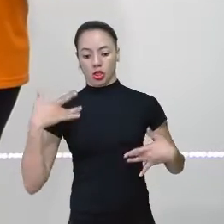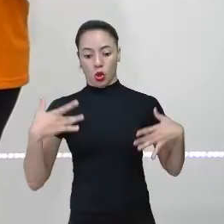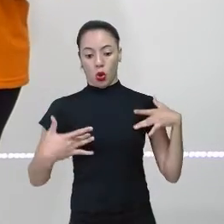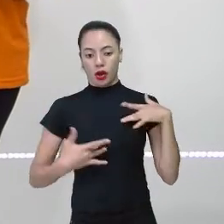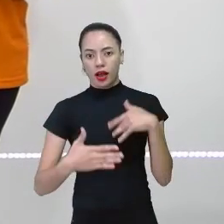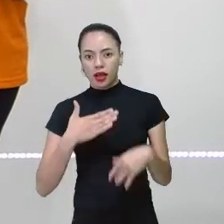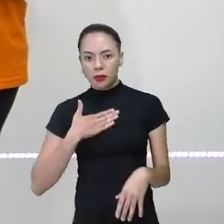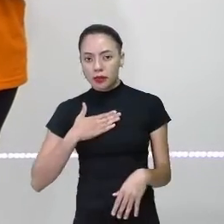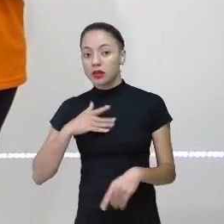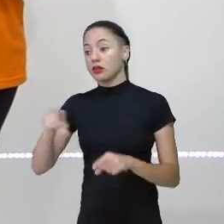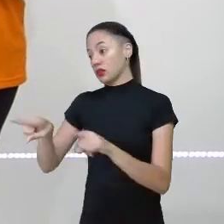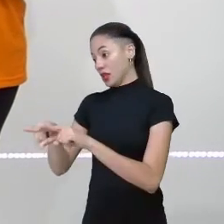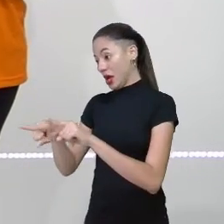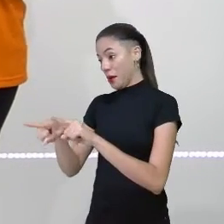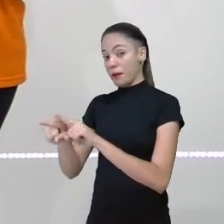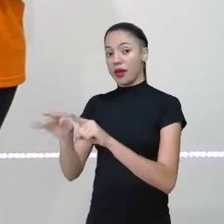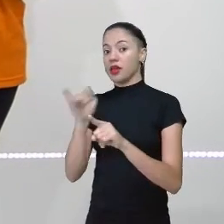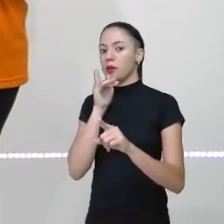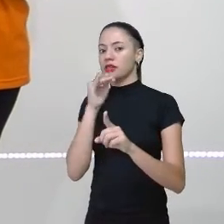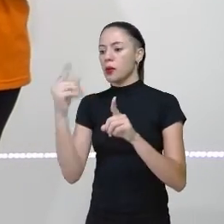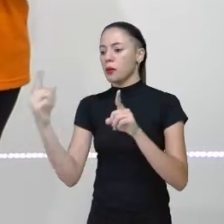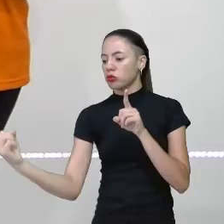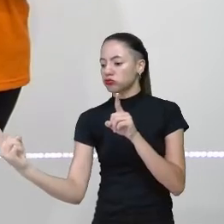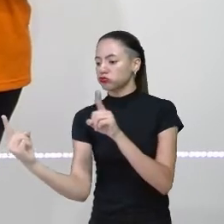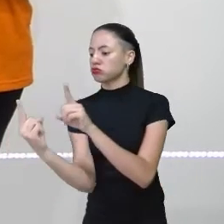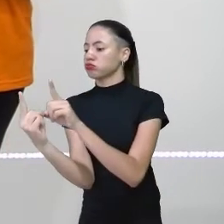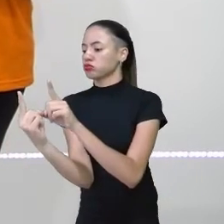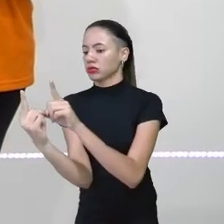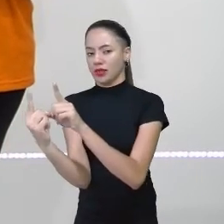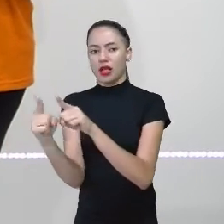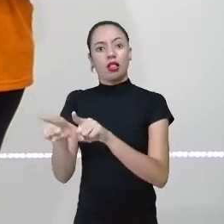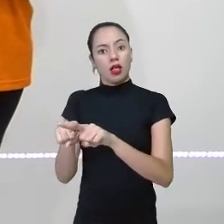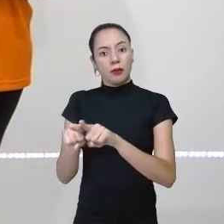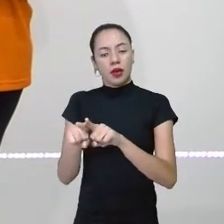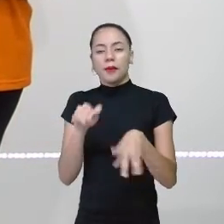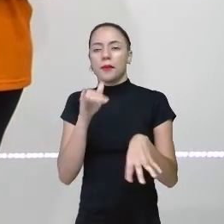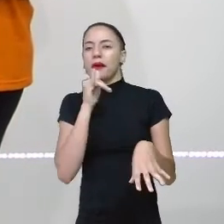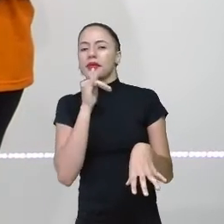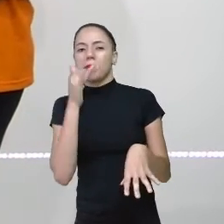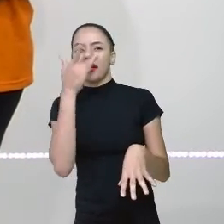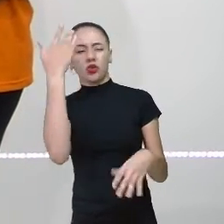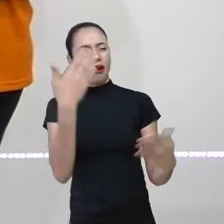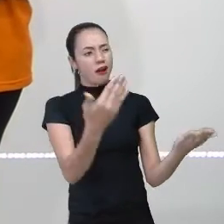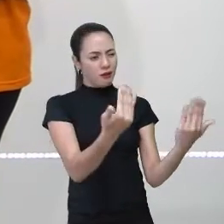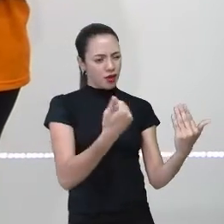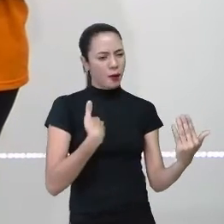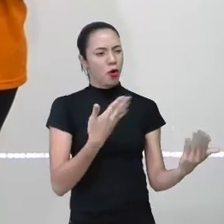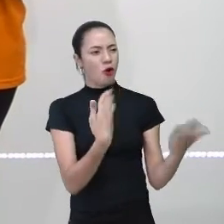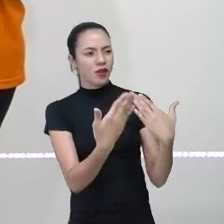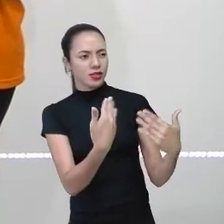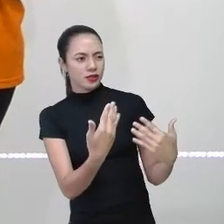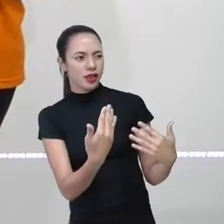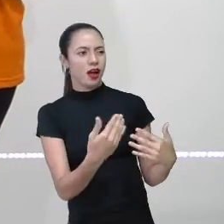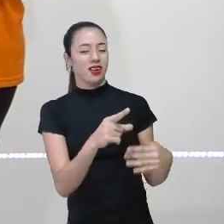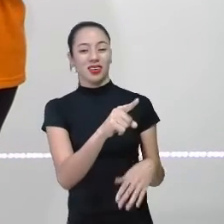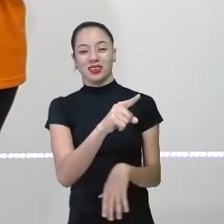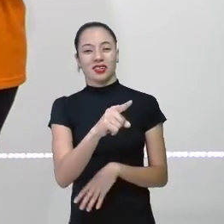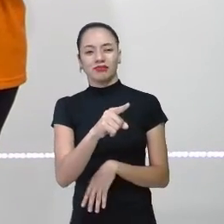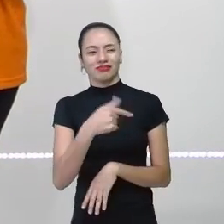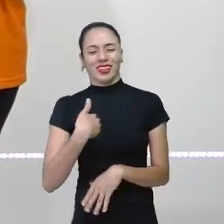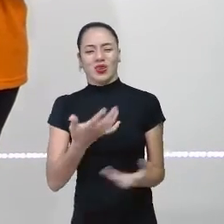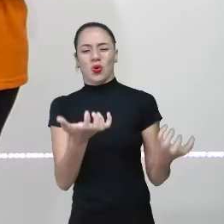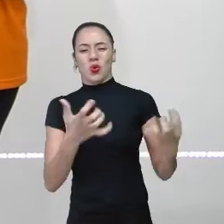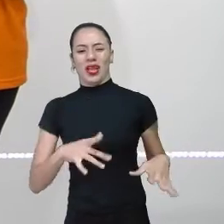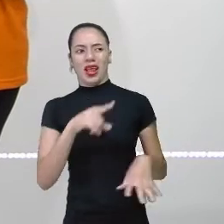você. aproximação até, né? Tem que ser consentida. Então, se a pessoa, vamos conversar, vamos trocar ideia, não bateu a ideia, e a pessoa